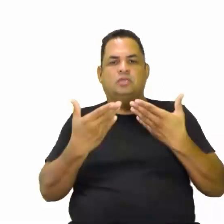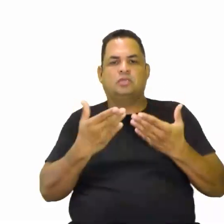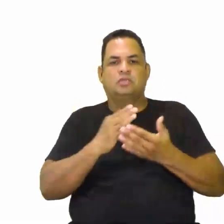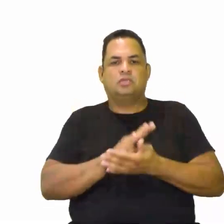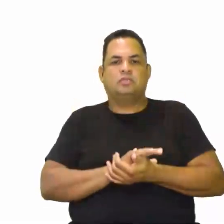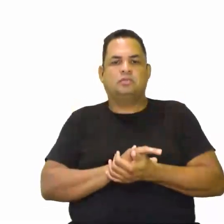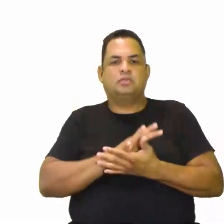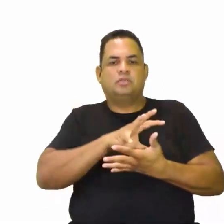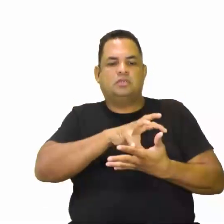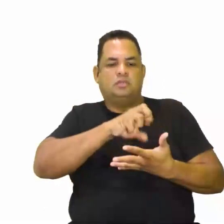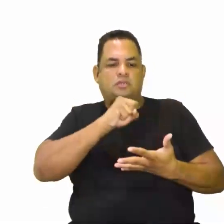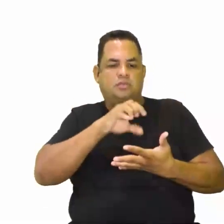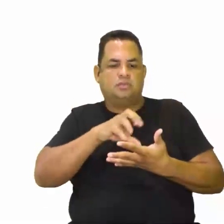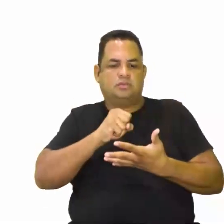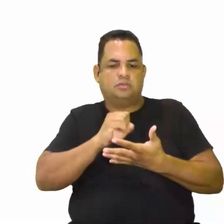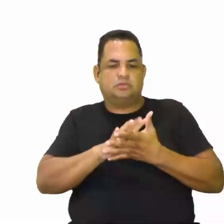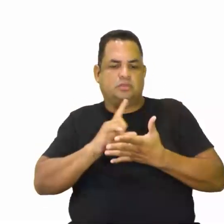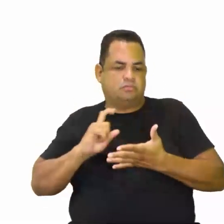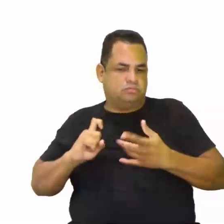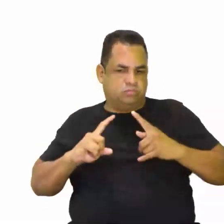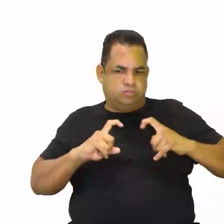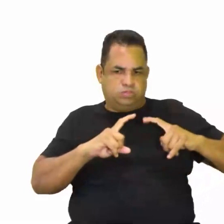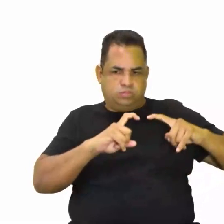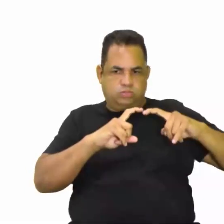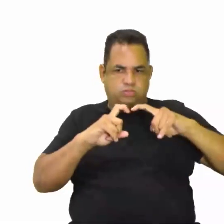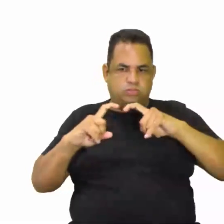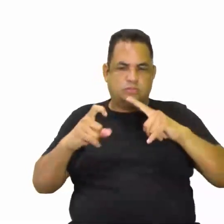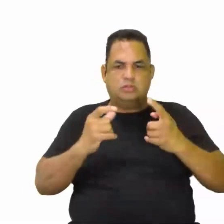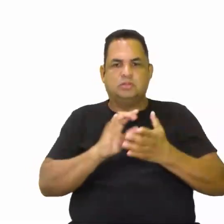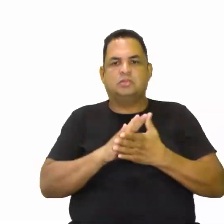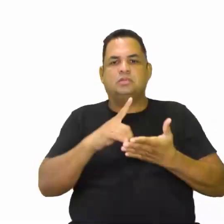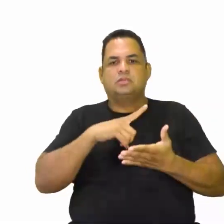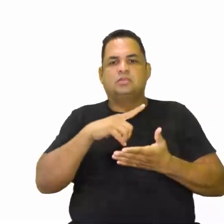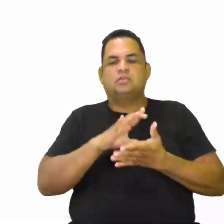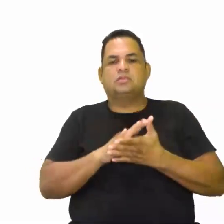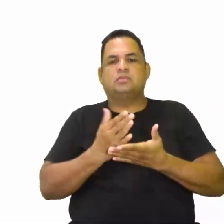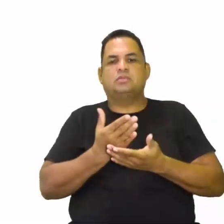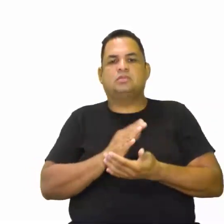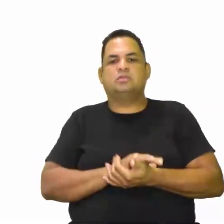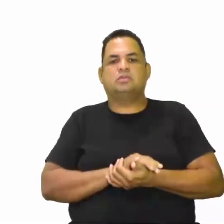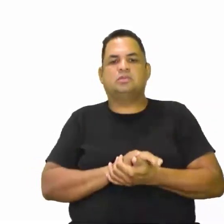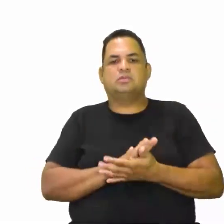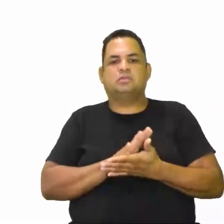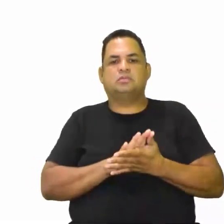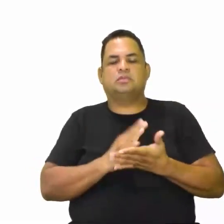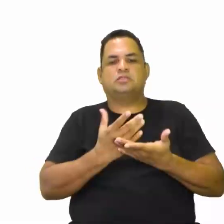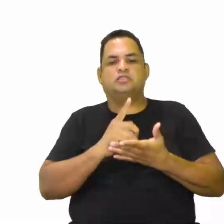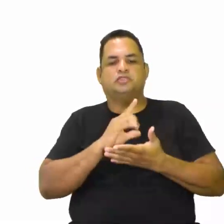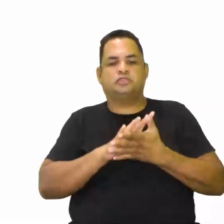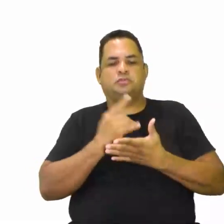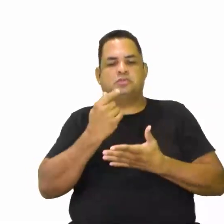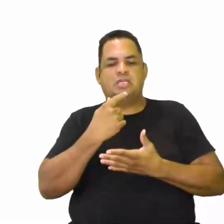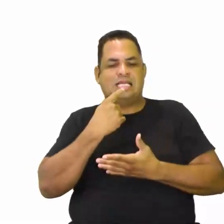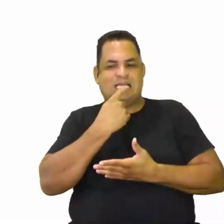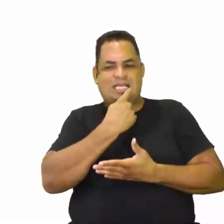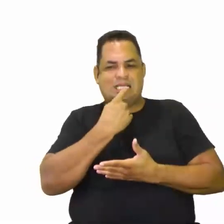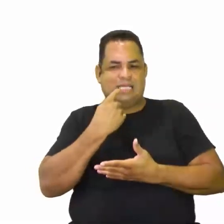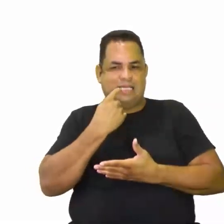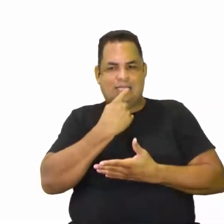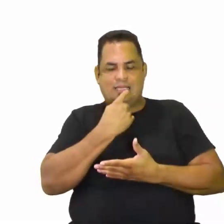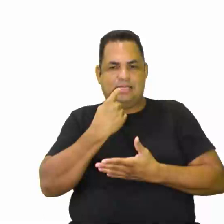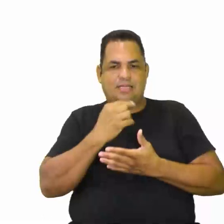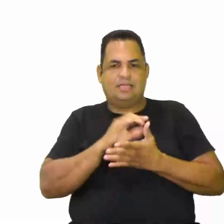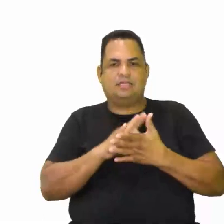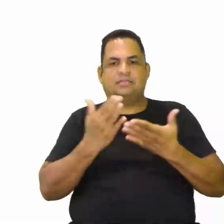para retirar os micro-organismos, tá bom? E também colocar flúor para inibir as cáries, né? E assim por